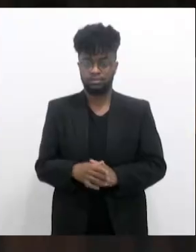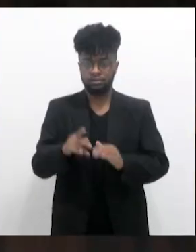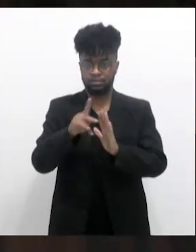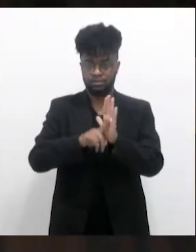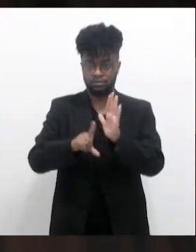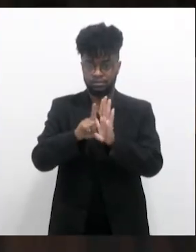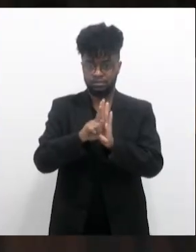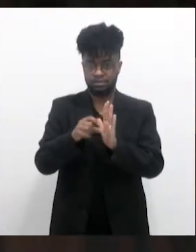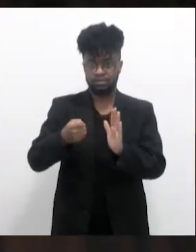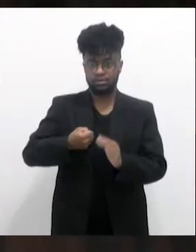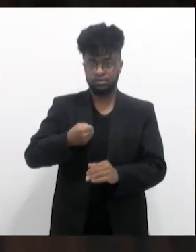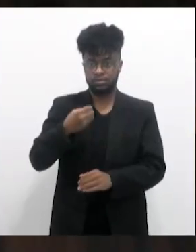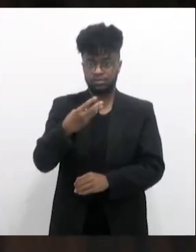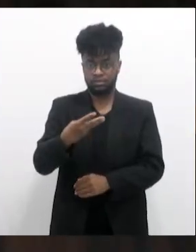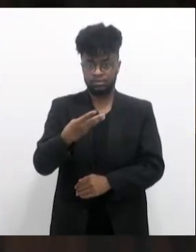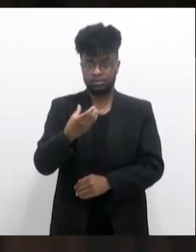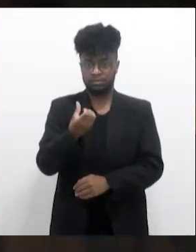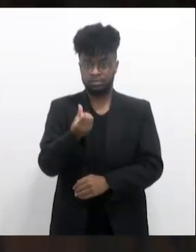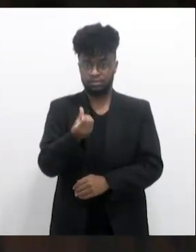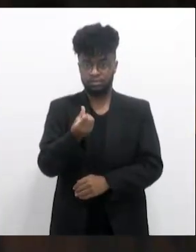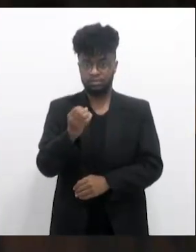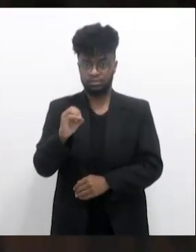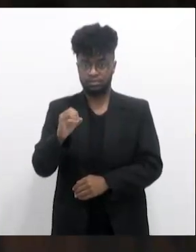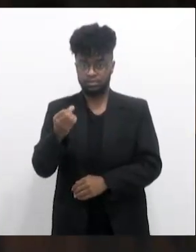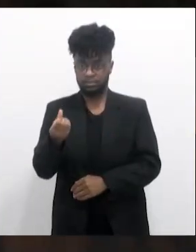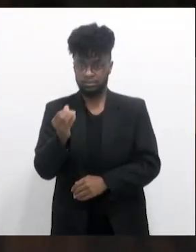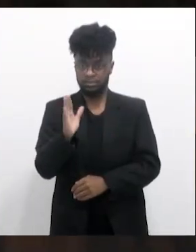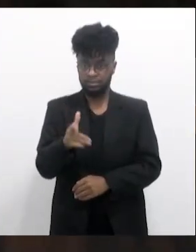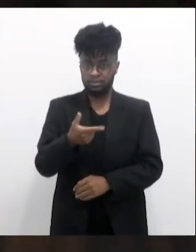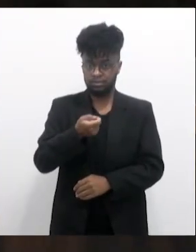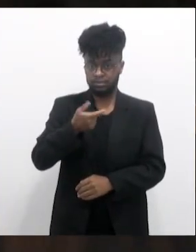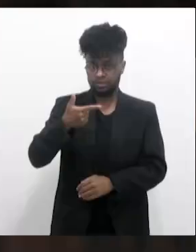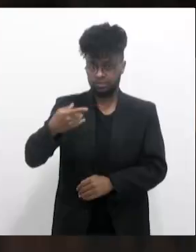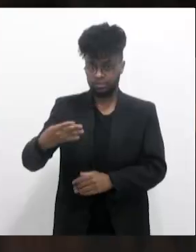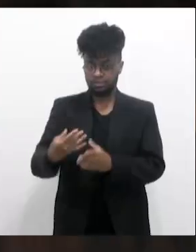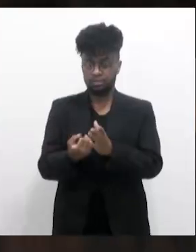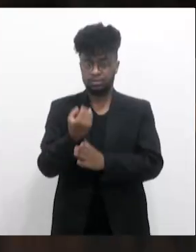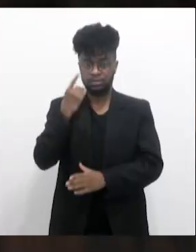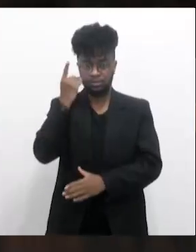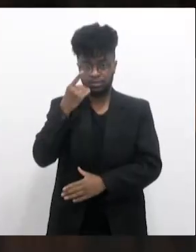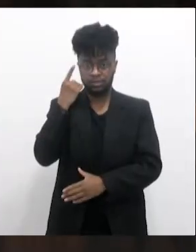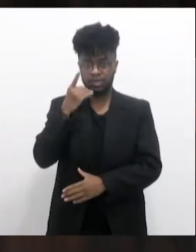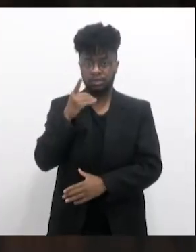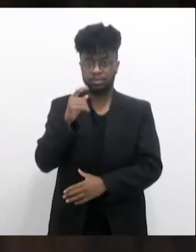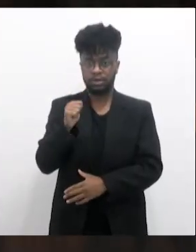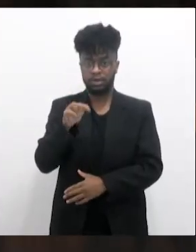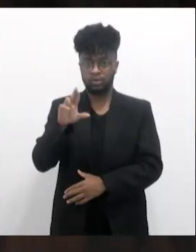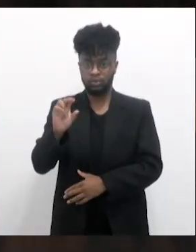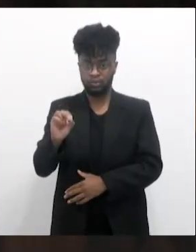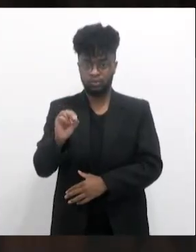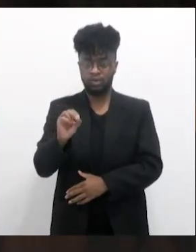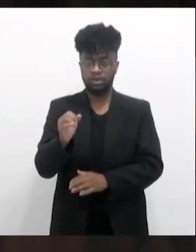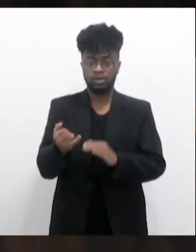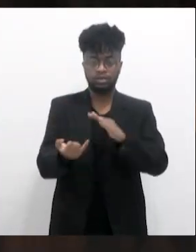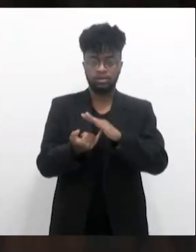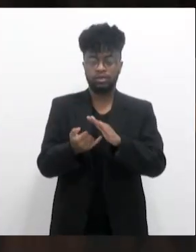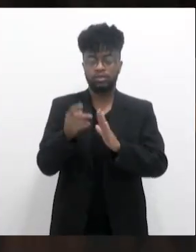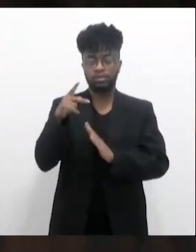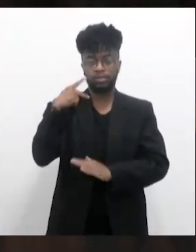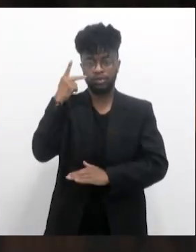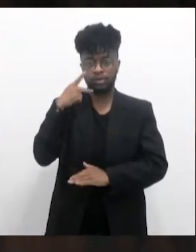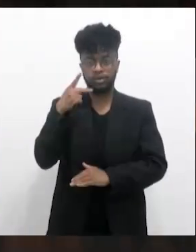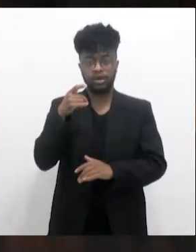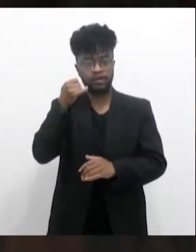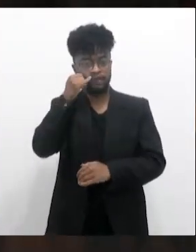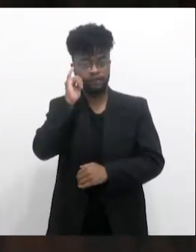Projeto de lei número 3.606, 2024, de autoria do deputado Dr. Pedro Ricardo, que institui a política de prevenção às